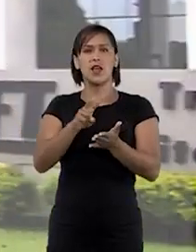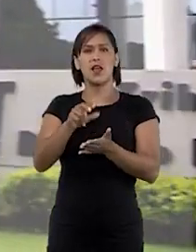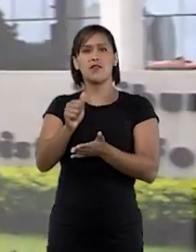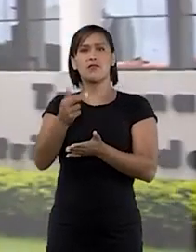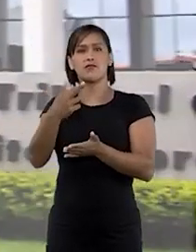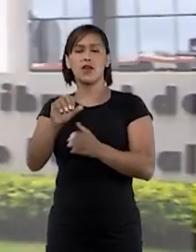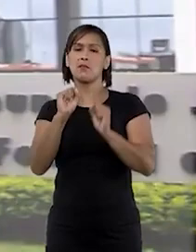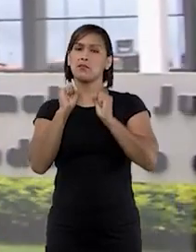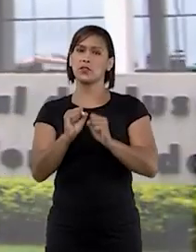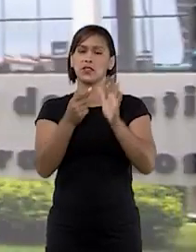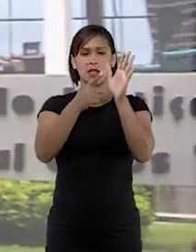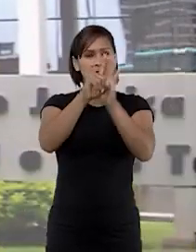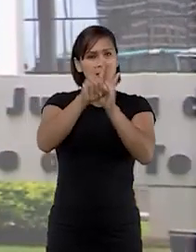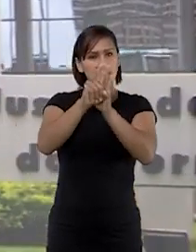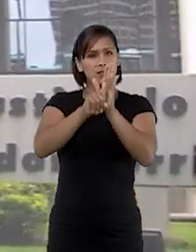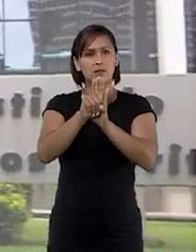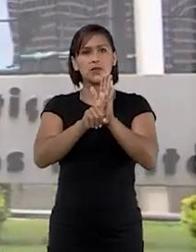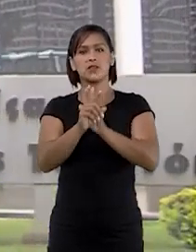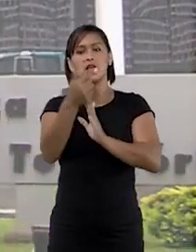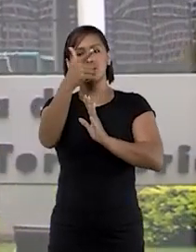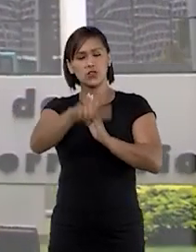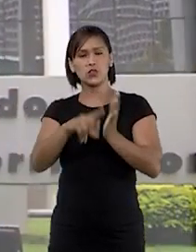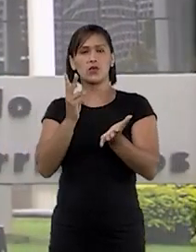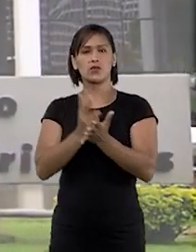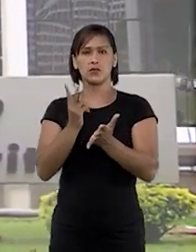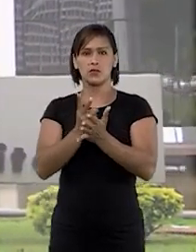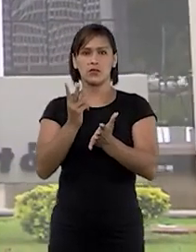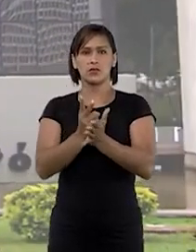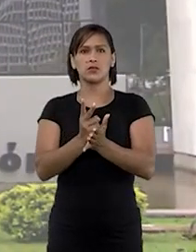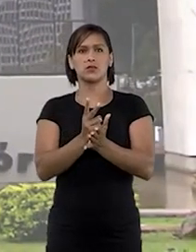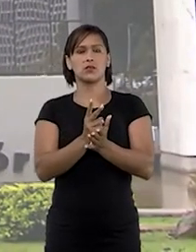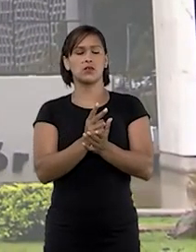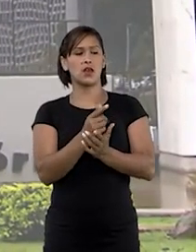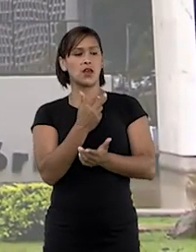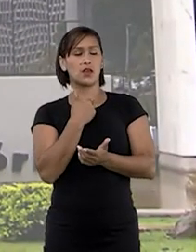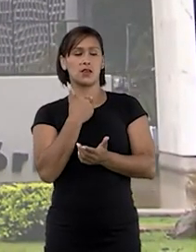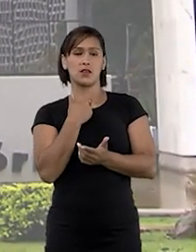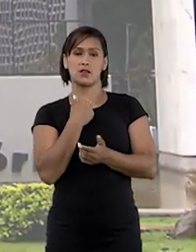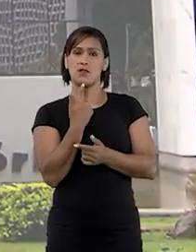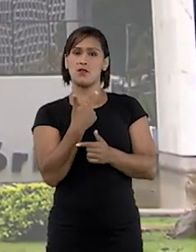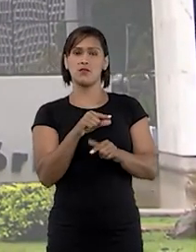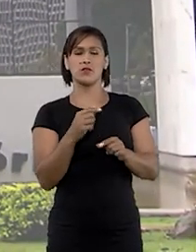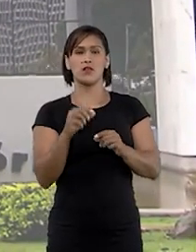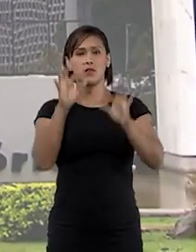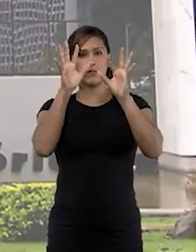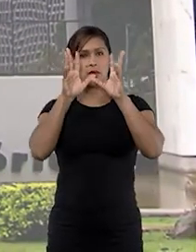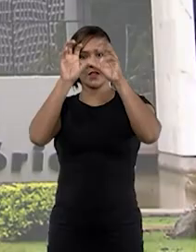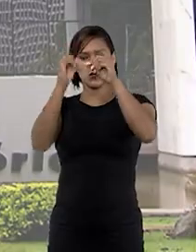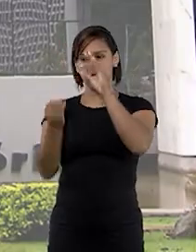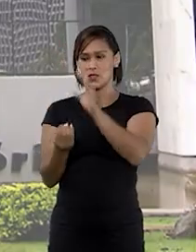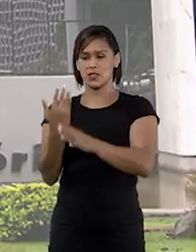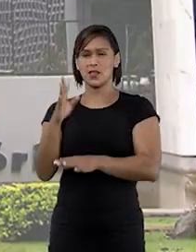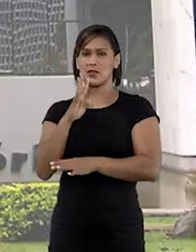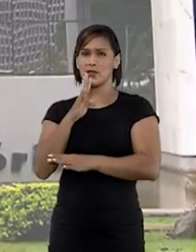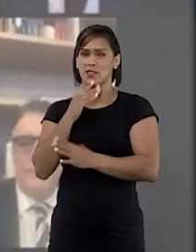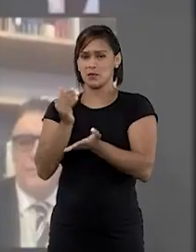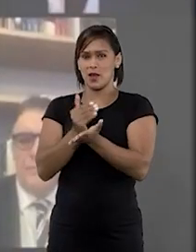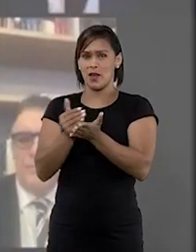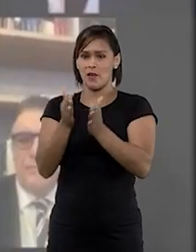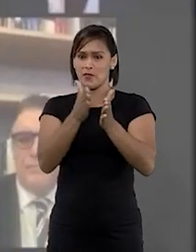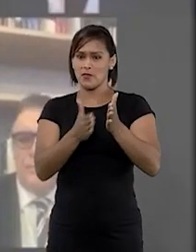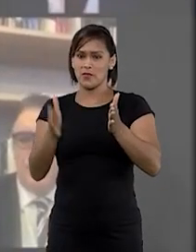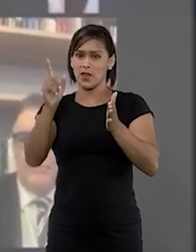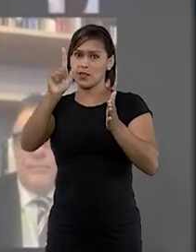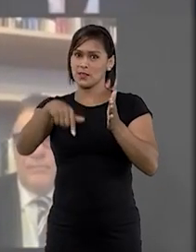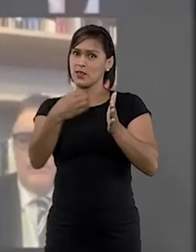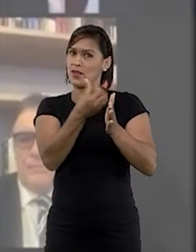Execuções Penais poderia reexaminar a existência de continuidade que não foi reconhecida pelo juiz da fase de conhecimento